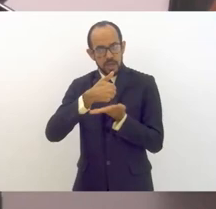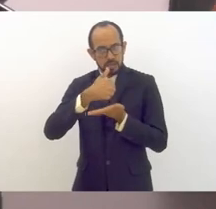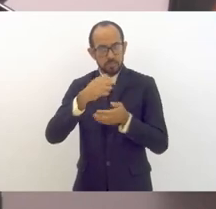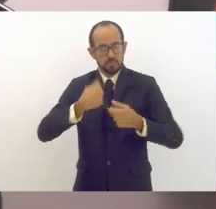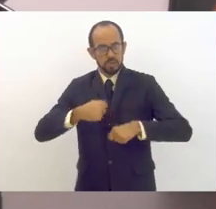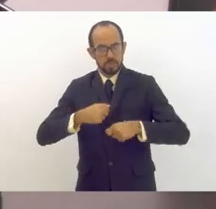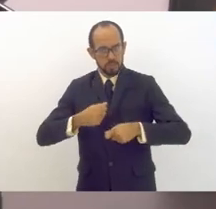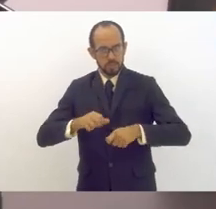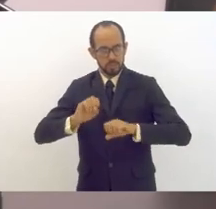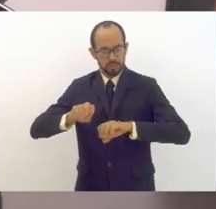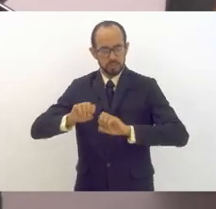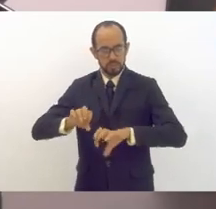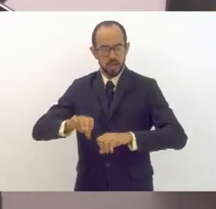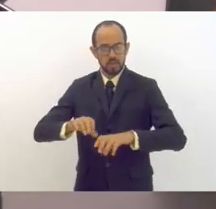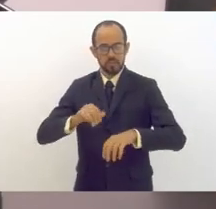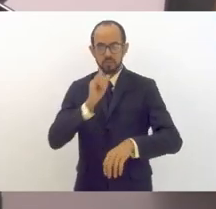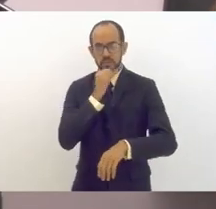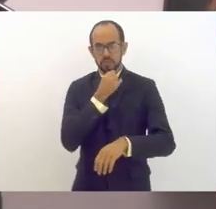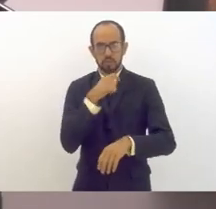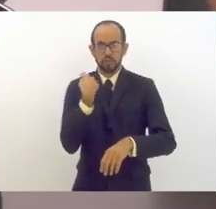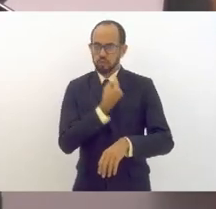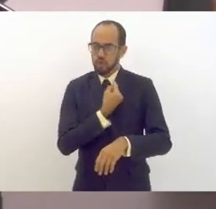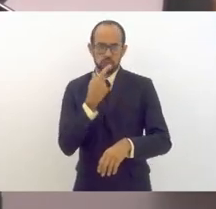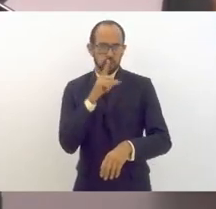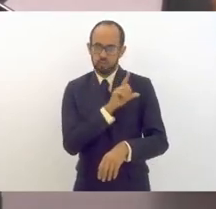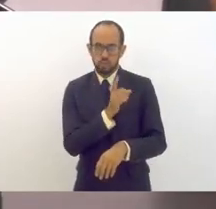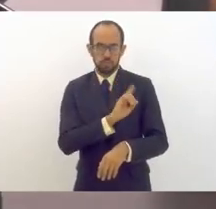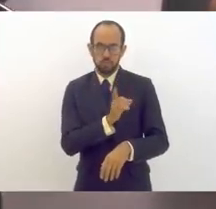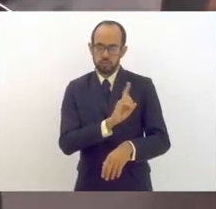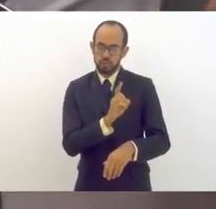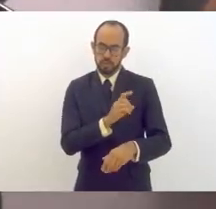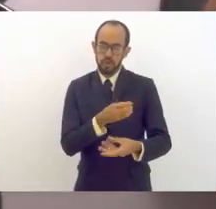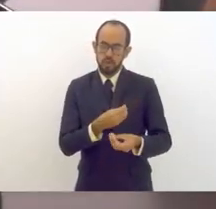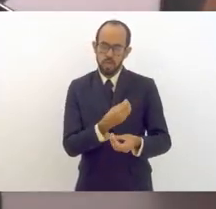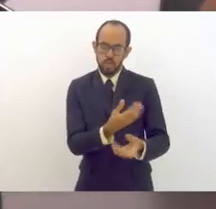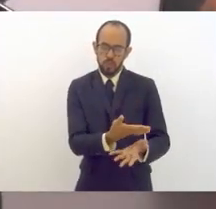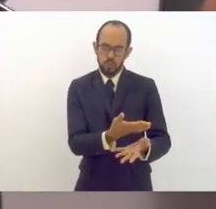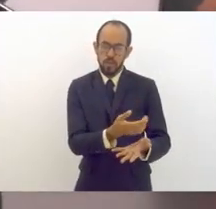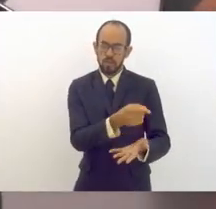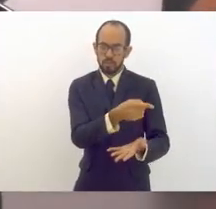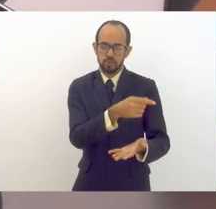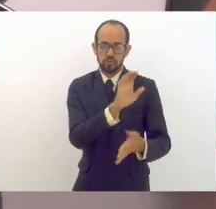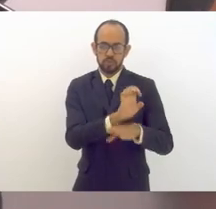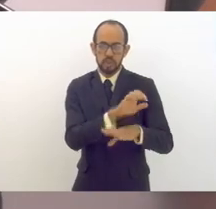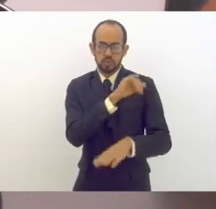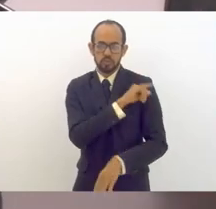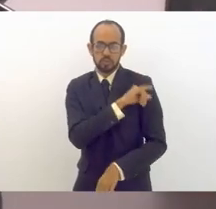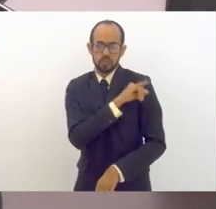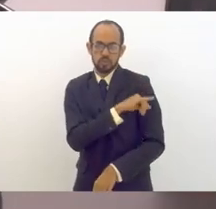gente, infelizmente, não tem conseguido proporcionar isso aqui no estado do Rio de Janeiro.